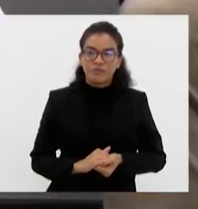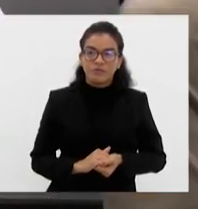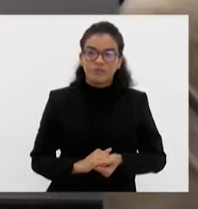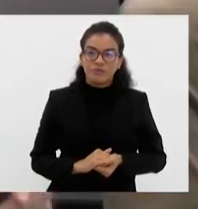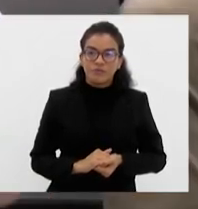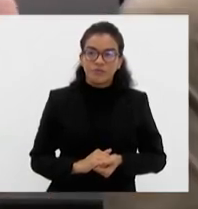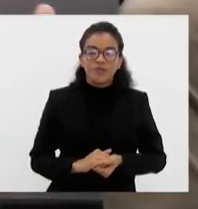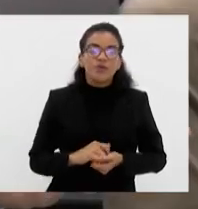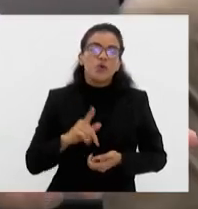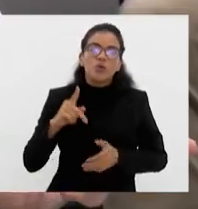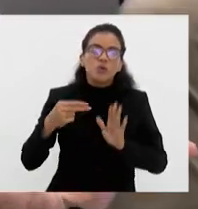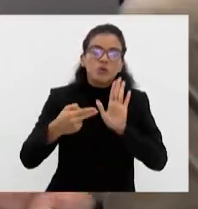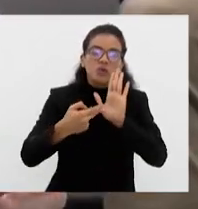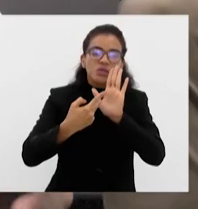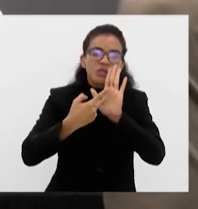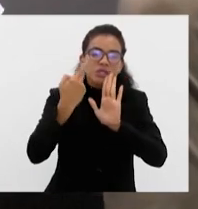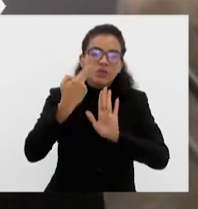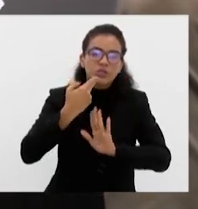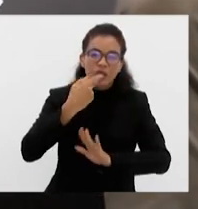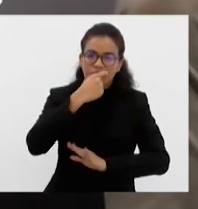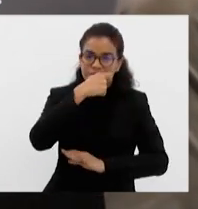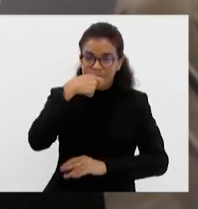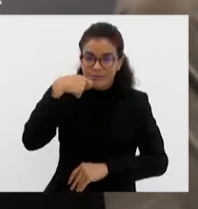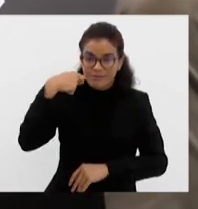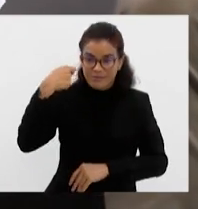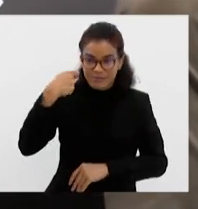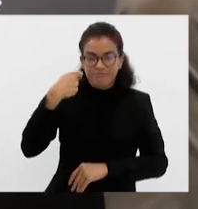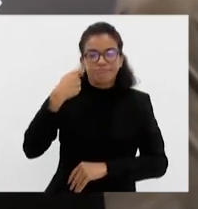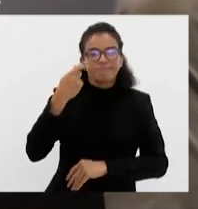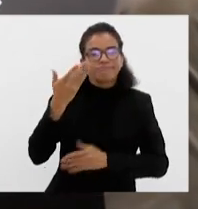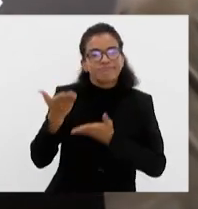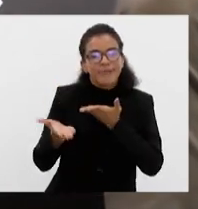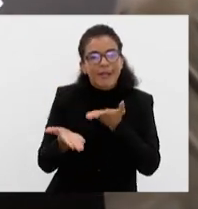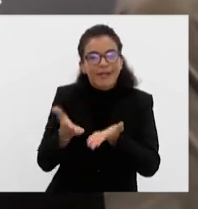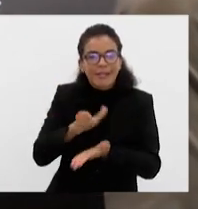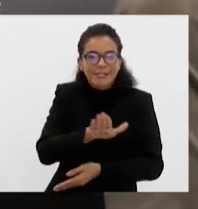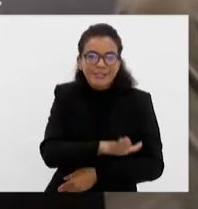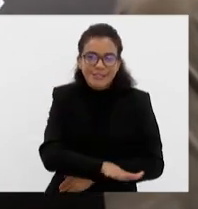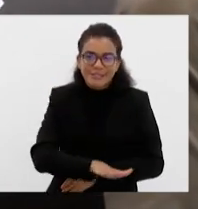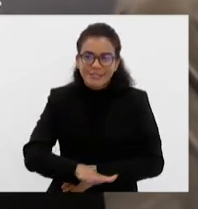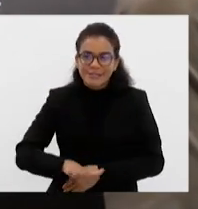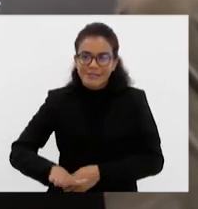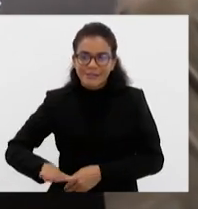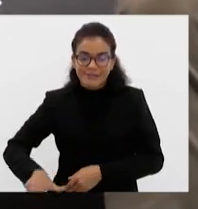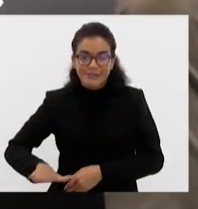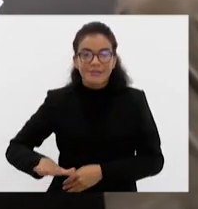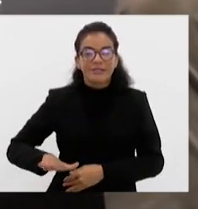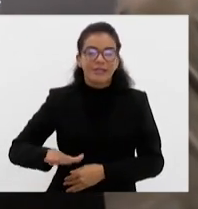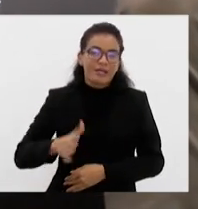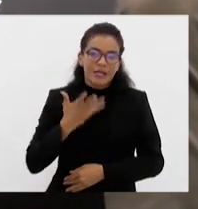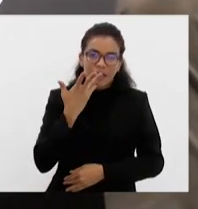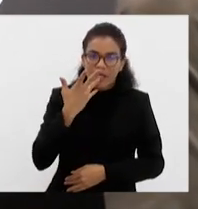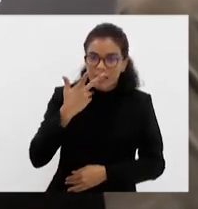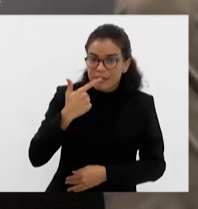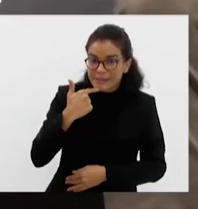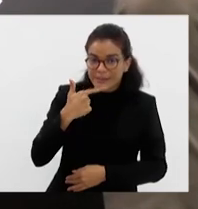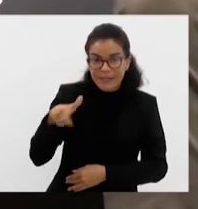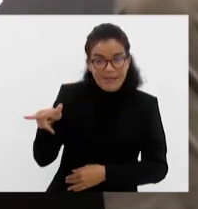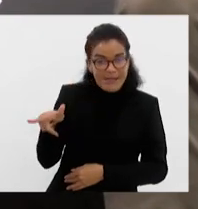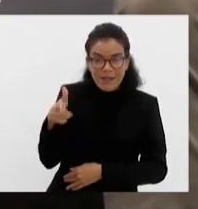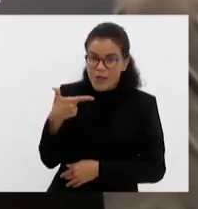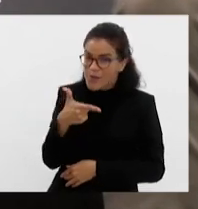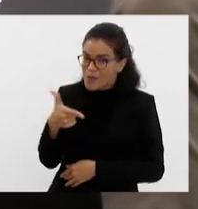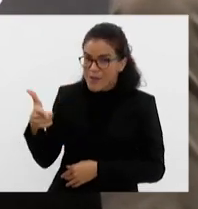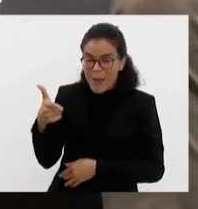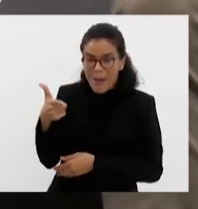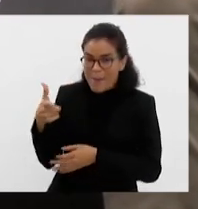Um cirurgião dentista que atende a crianças, necessariamente ele não está preparado